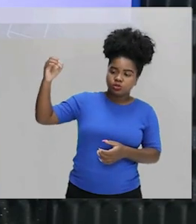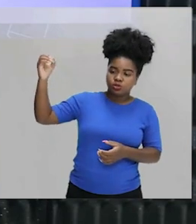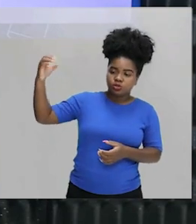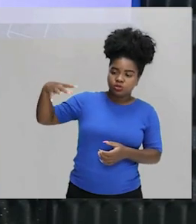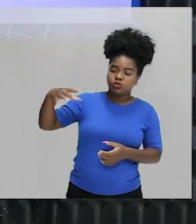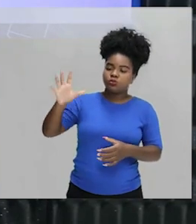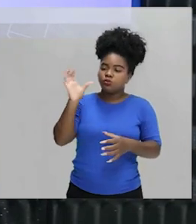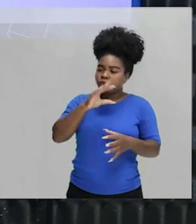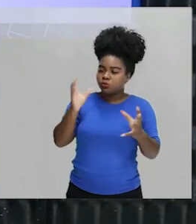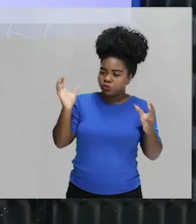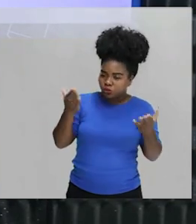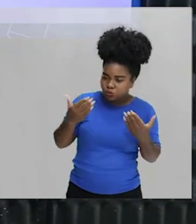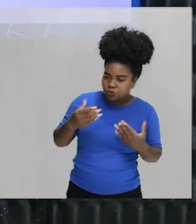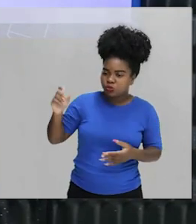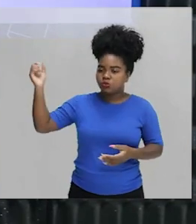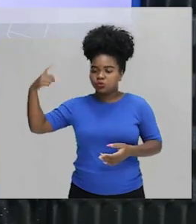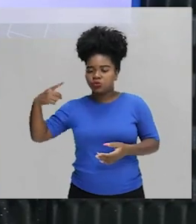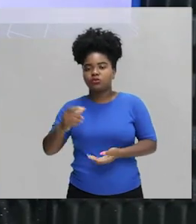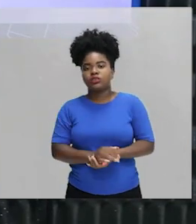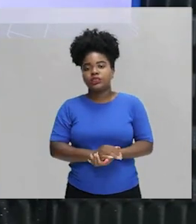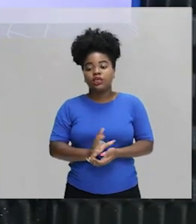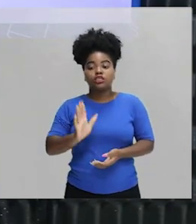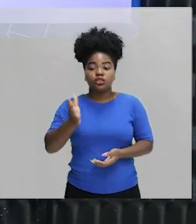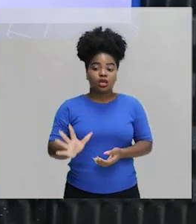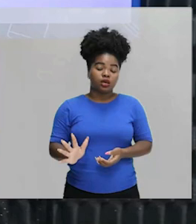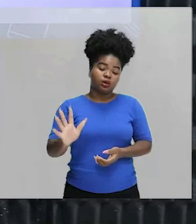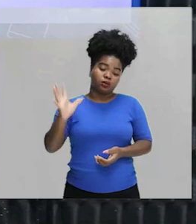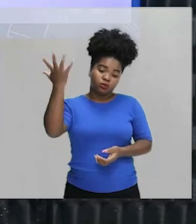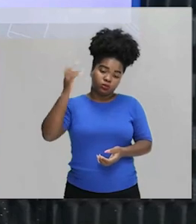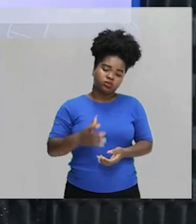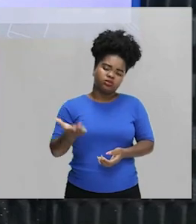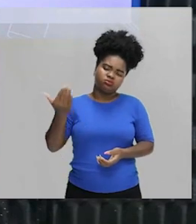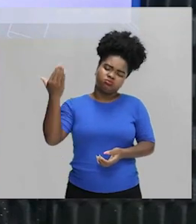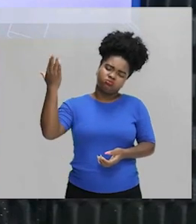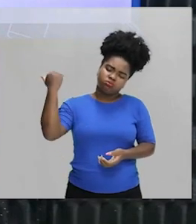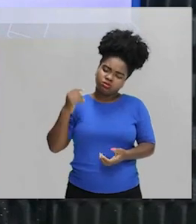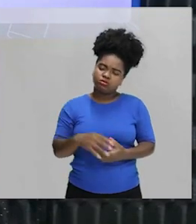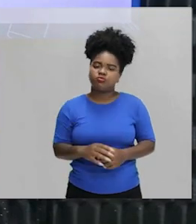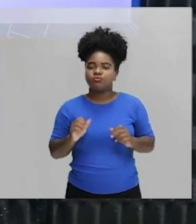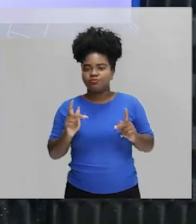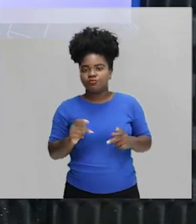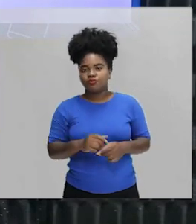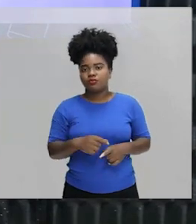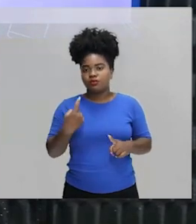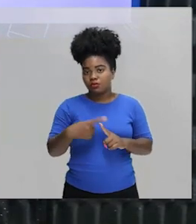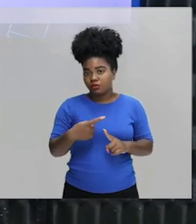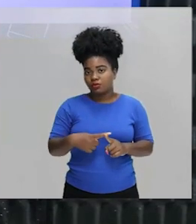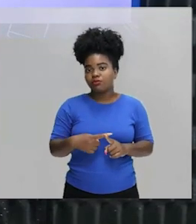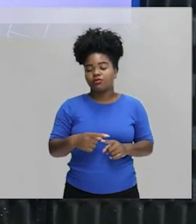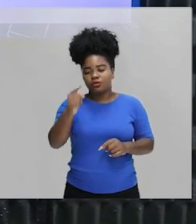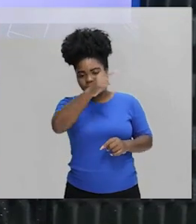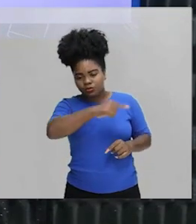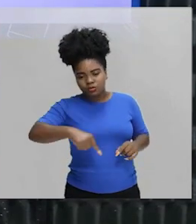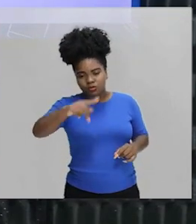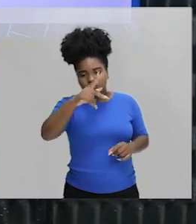proveniente dessa fusão nuclear que já aconteceu há algum tempo lá no núcleo Tá certo Justamente porque ele é uma grande bola de